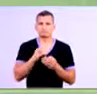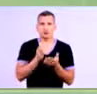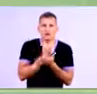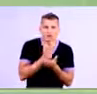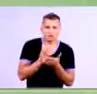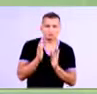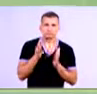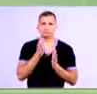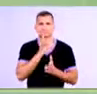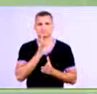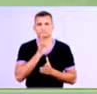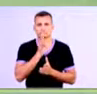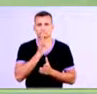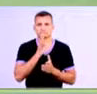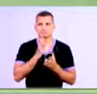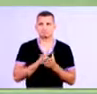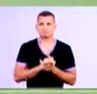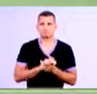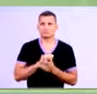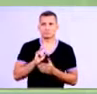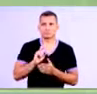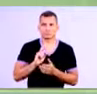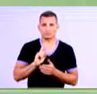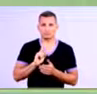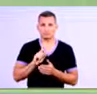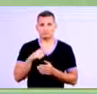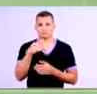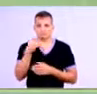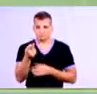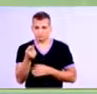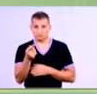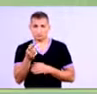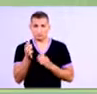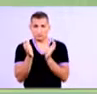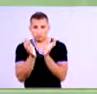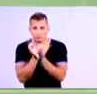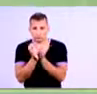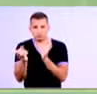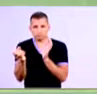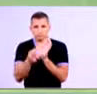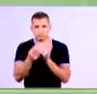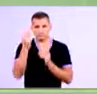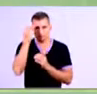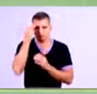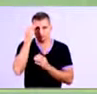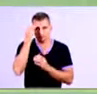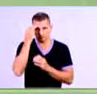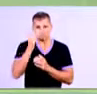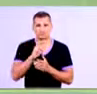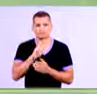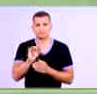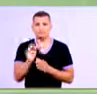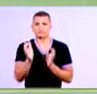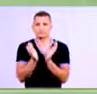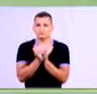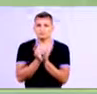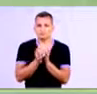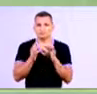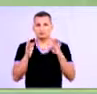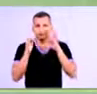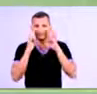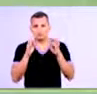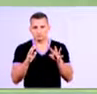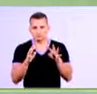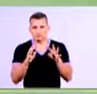conhecemos, e ele vai fazer parte de um novo grupo de memória. A gente vai categorizar, a gente vai definir a atenção, vai